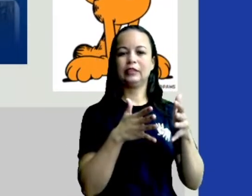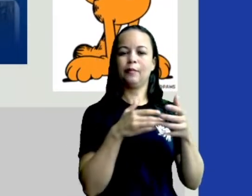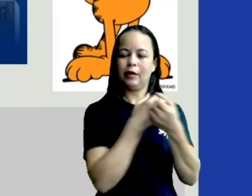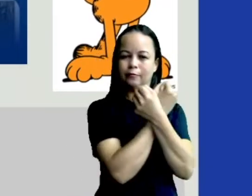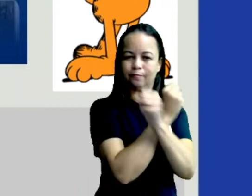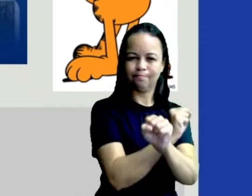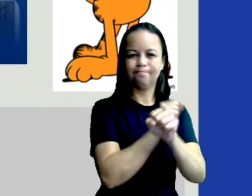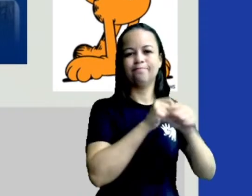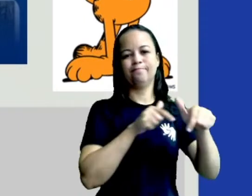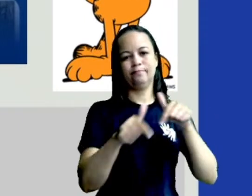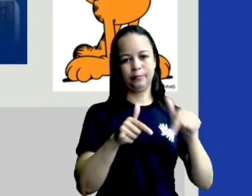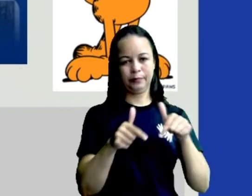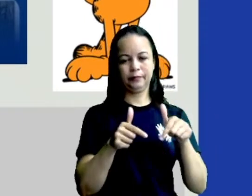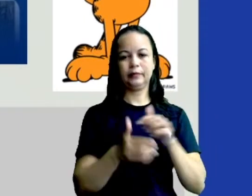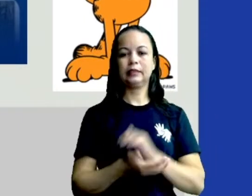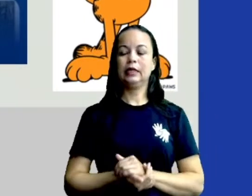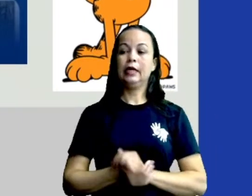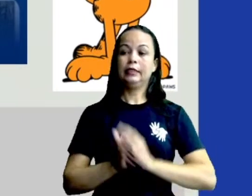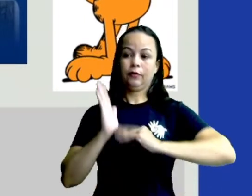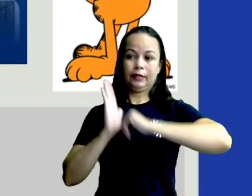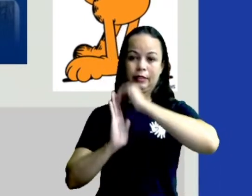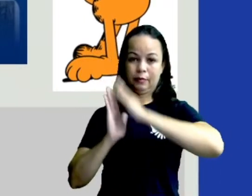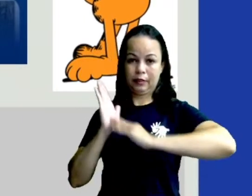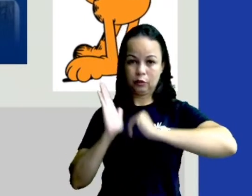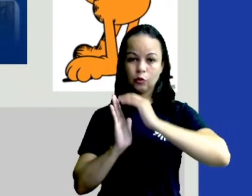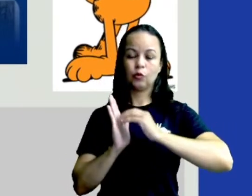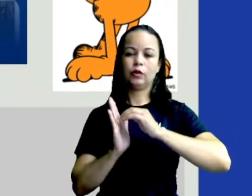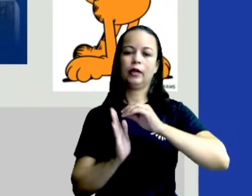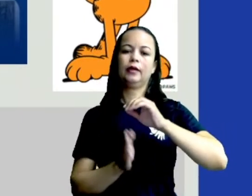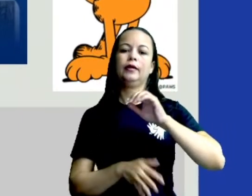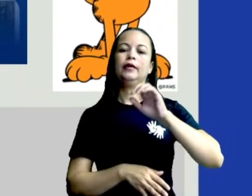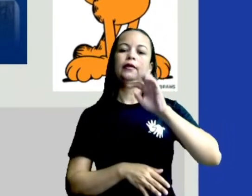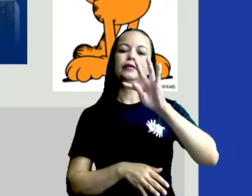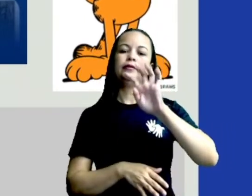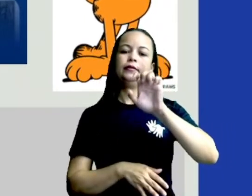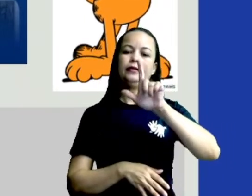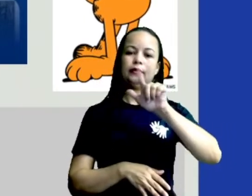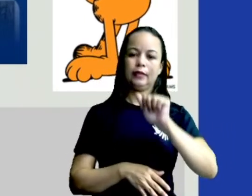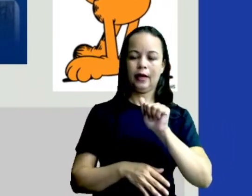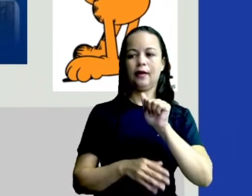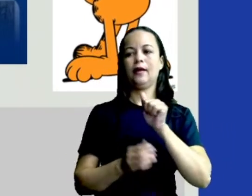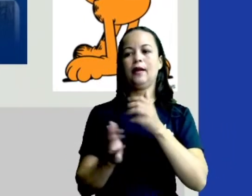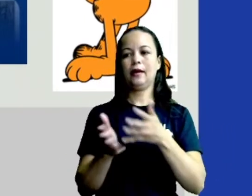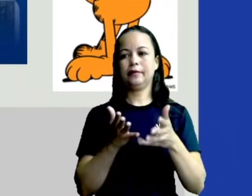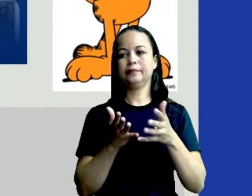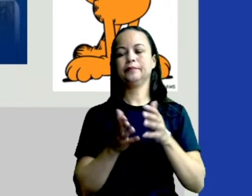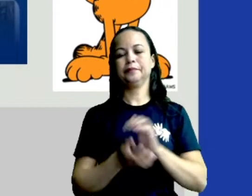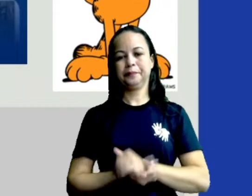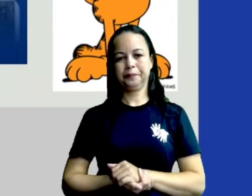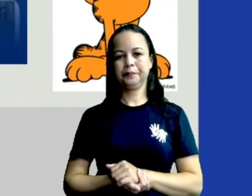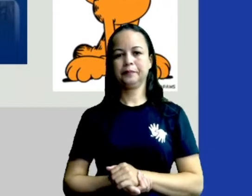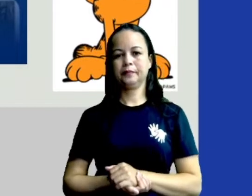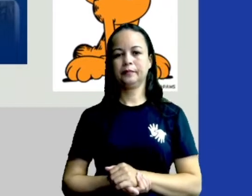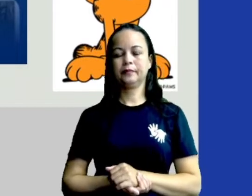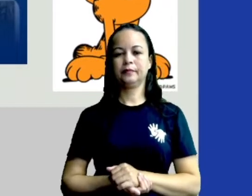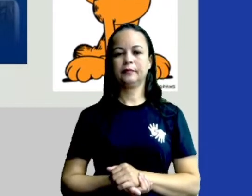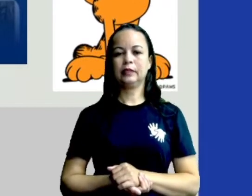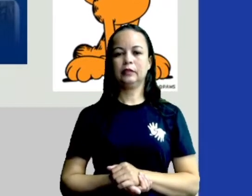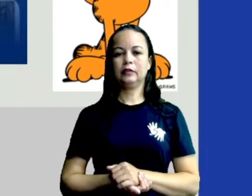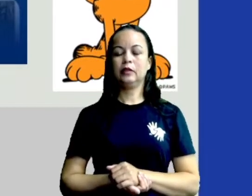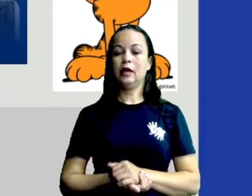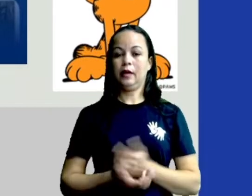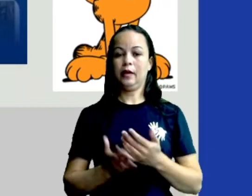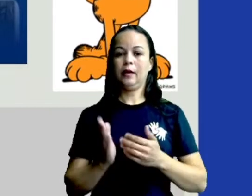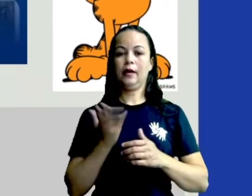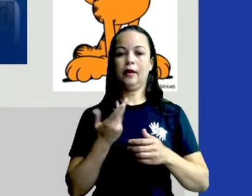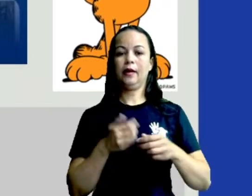escravizado, tá certo? Isso é uma pintura em tela também, de Jean-Baptiste Depret, certo?